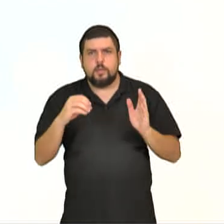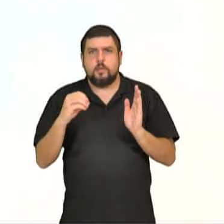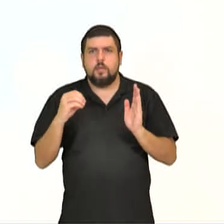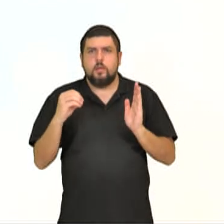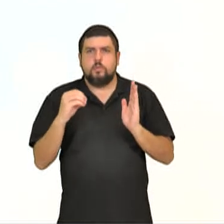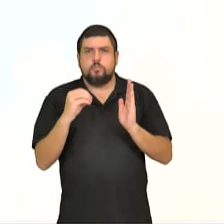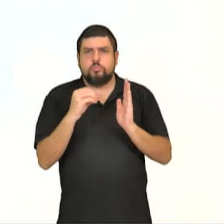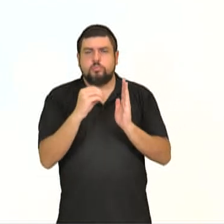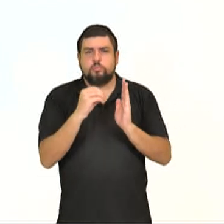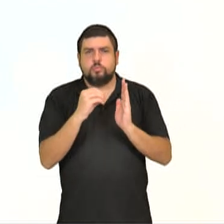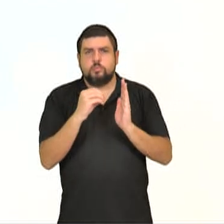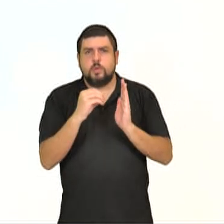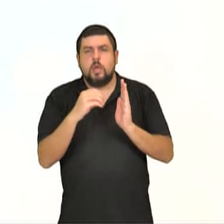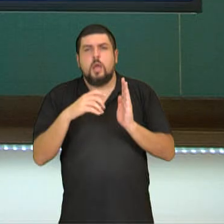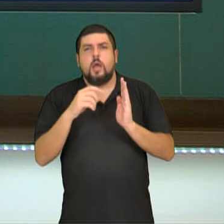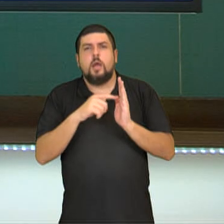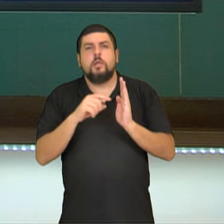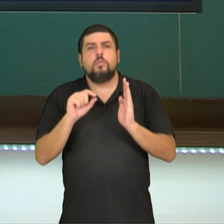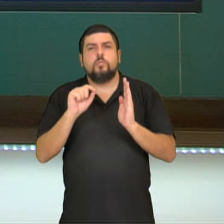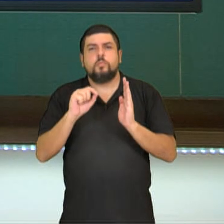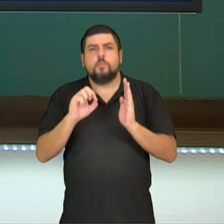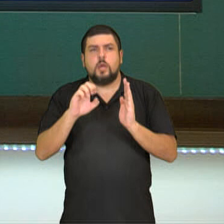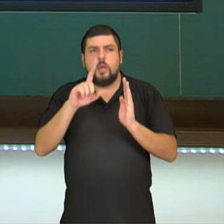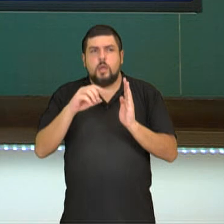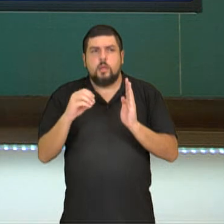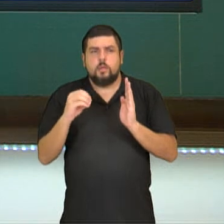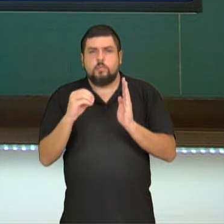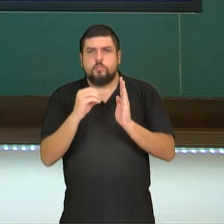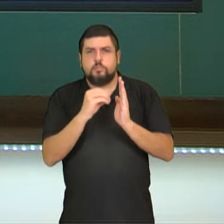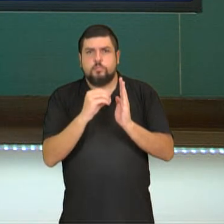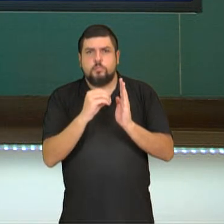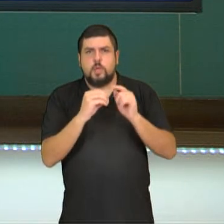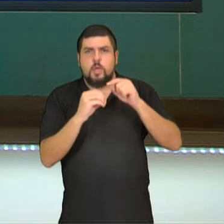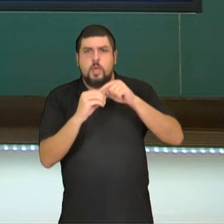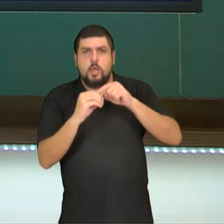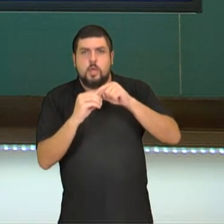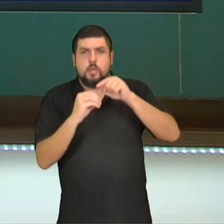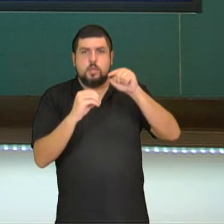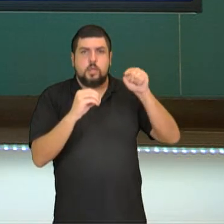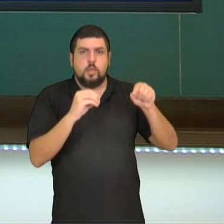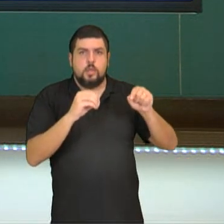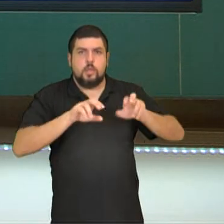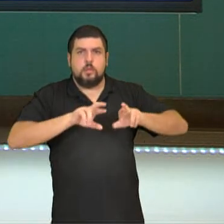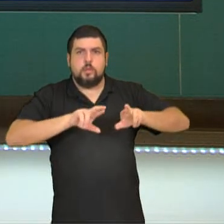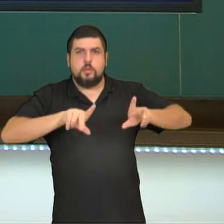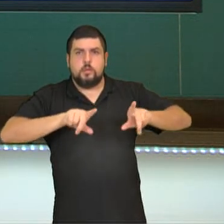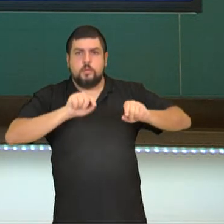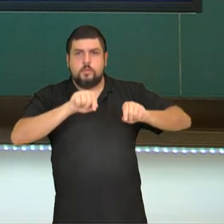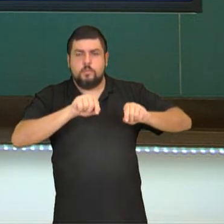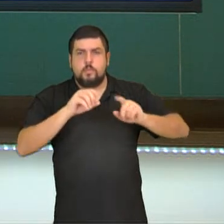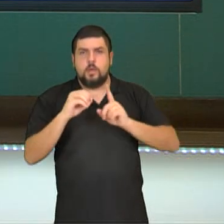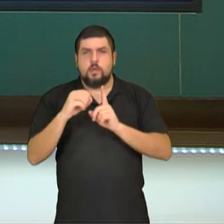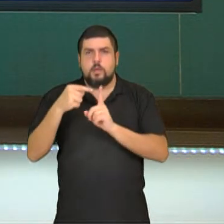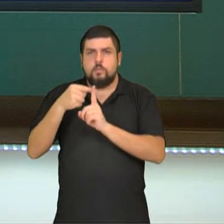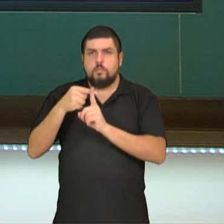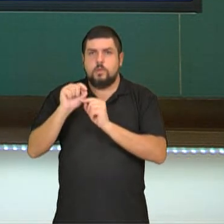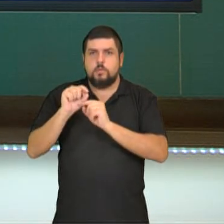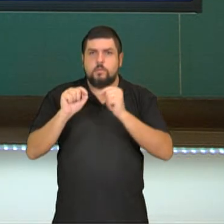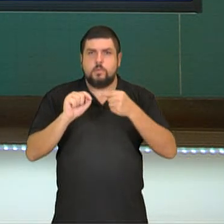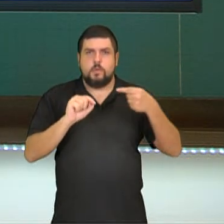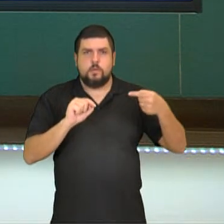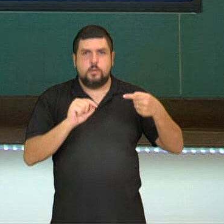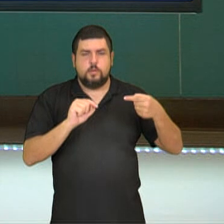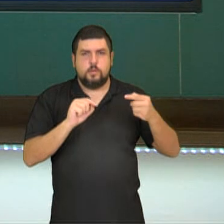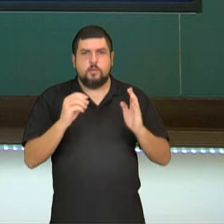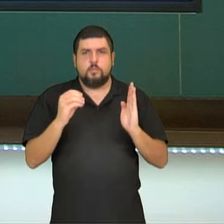terra, né? Que é normalmente a extremidade com carga oposta ao do corpo indutor. Neutralizou. E essa carga aqui está neutralizada,